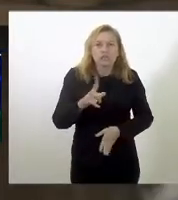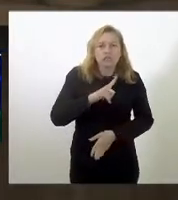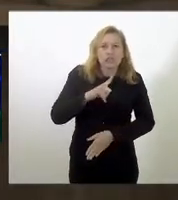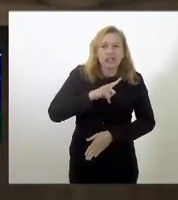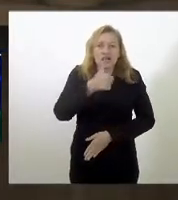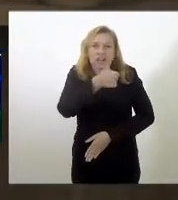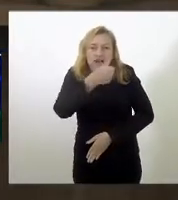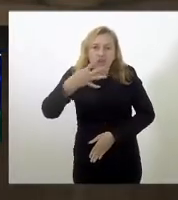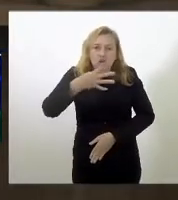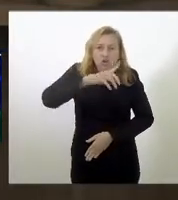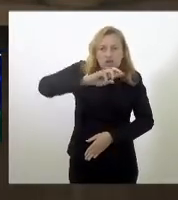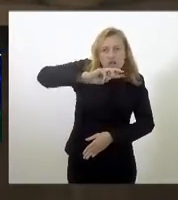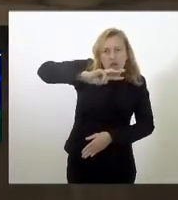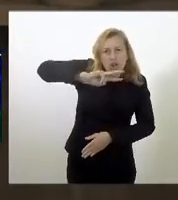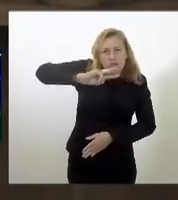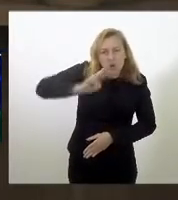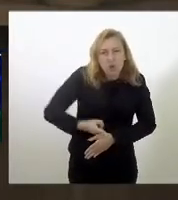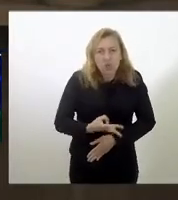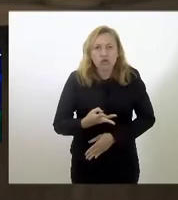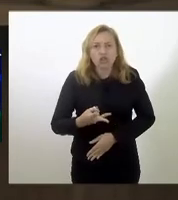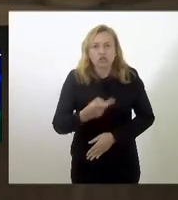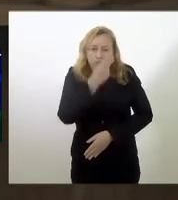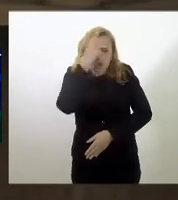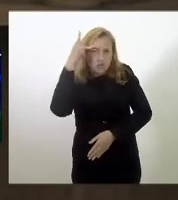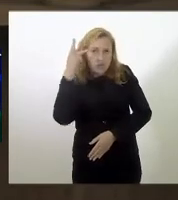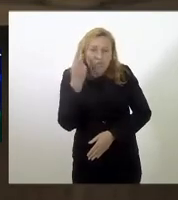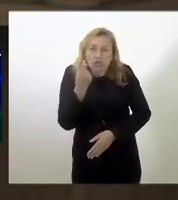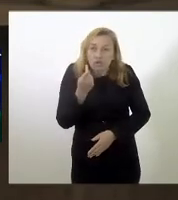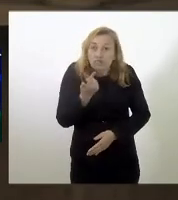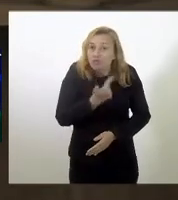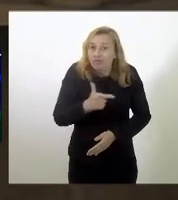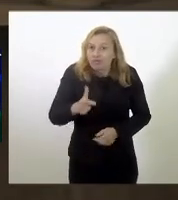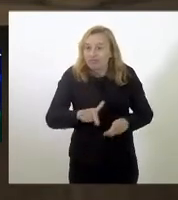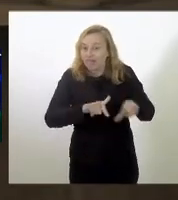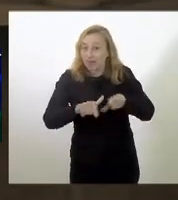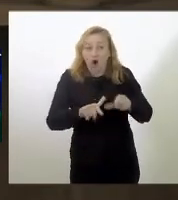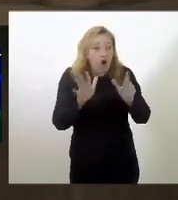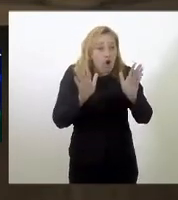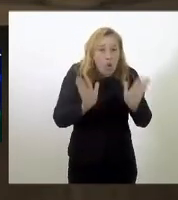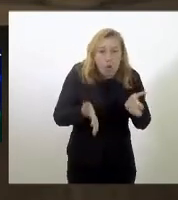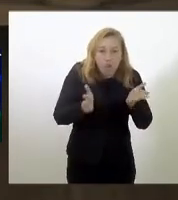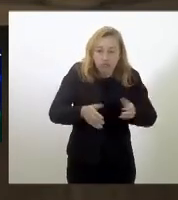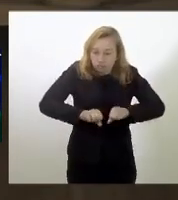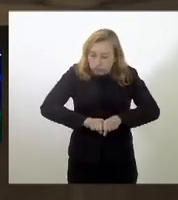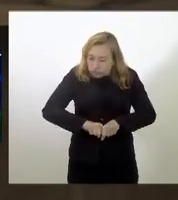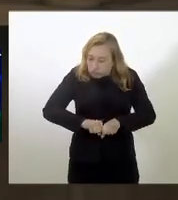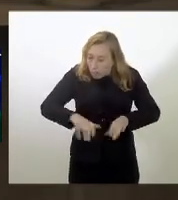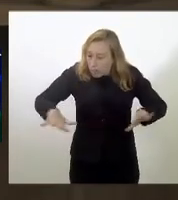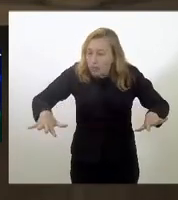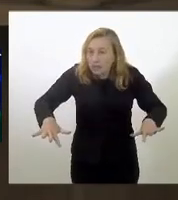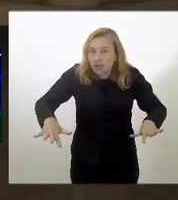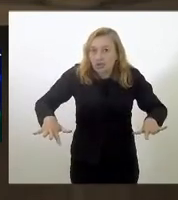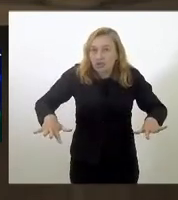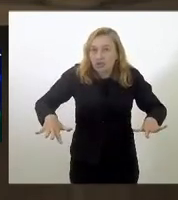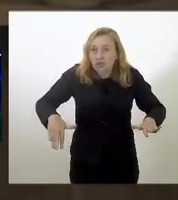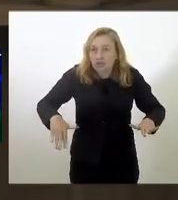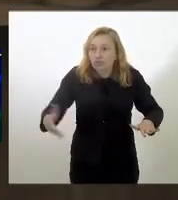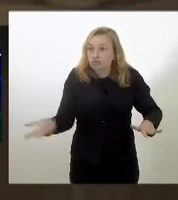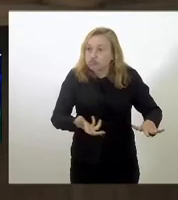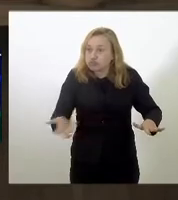14 milhões de desempregados, onde a pandemia acirrou o processo